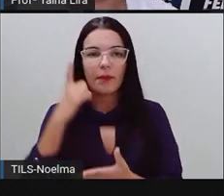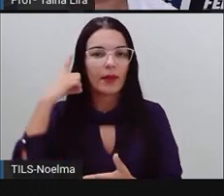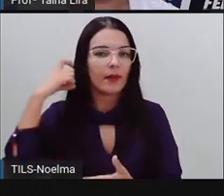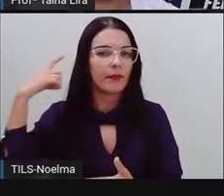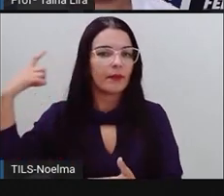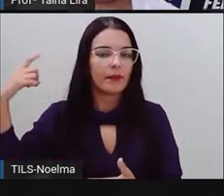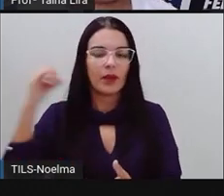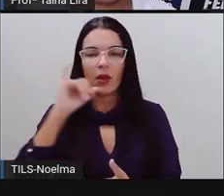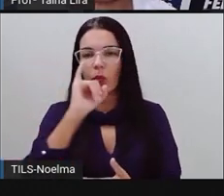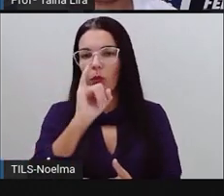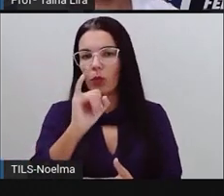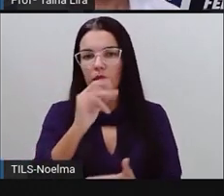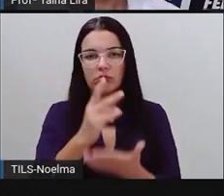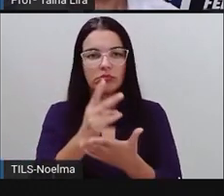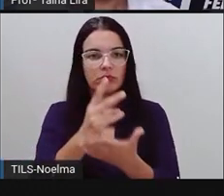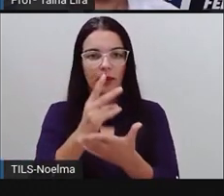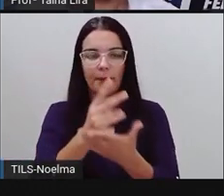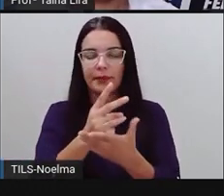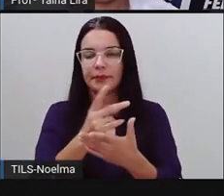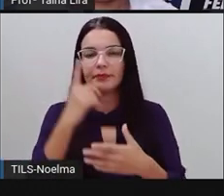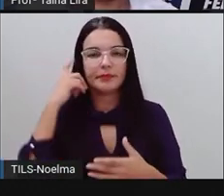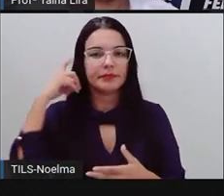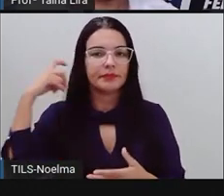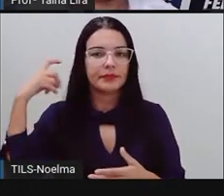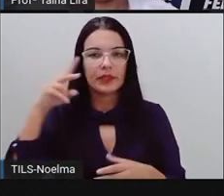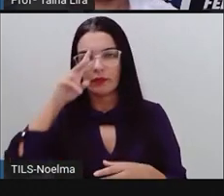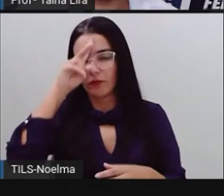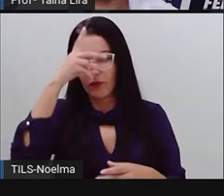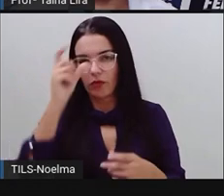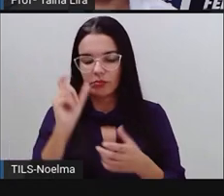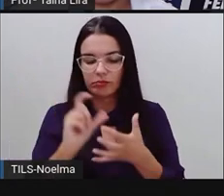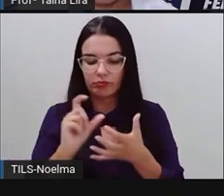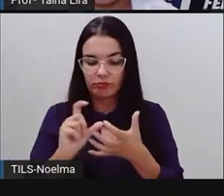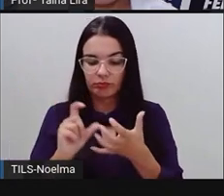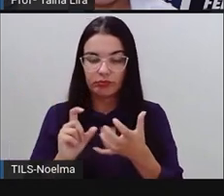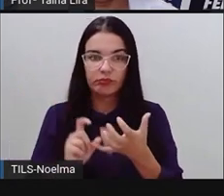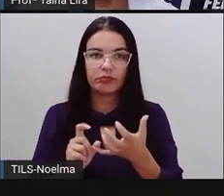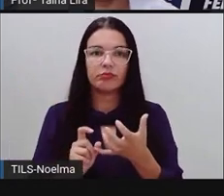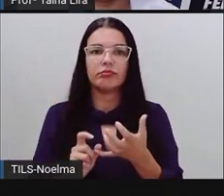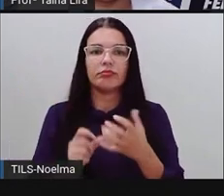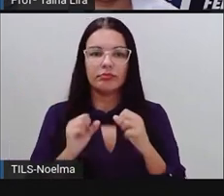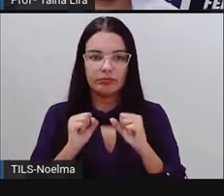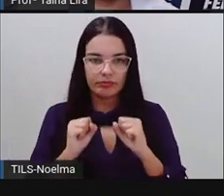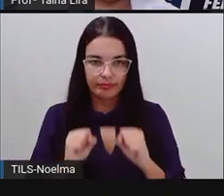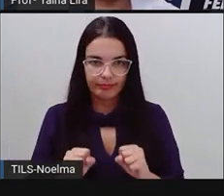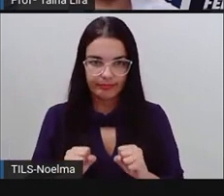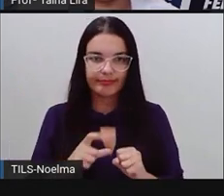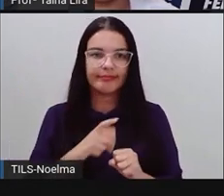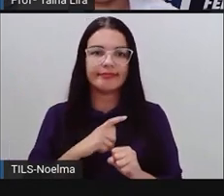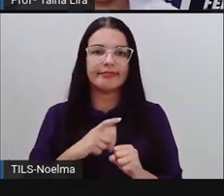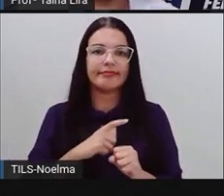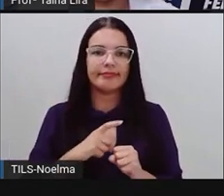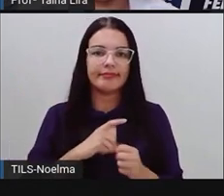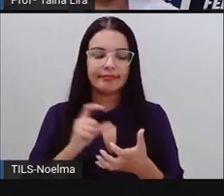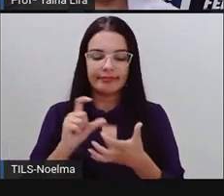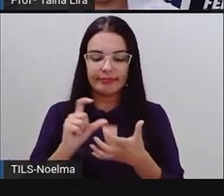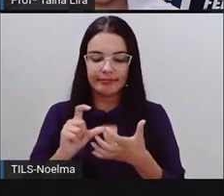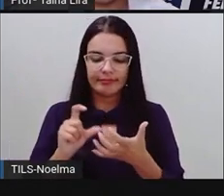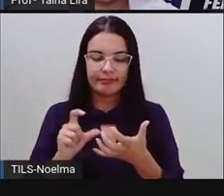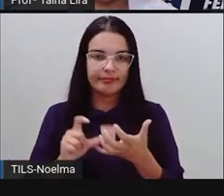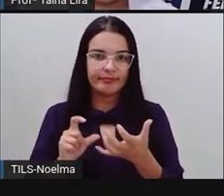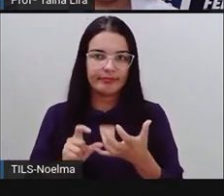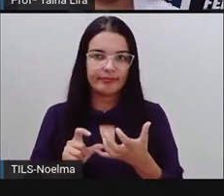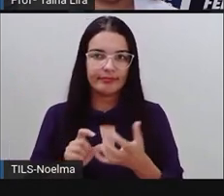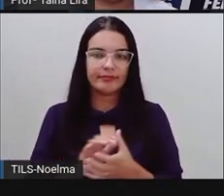só um forte no final da palavra toda vez que a palavrinha tiver ali um forte Então eu tenho uma palavrinha